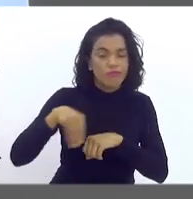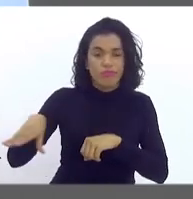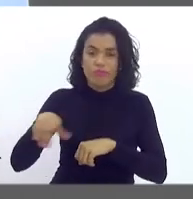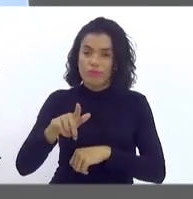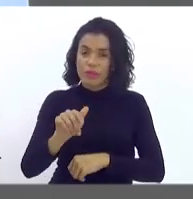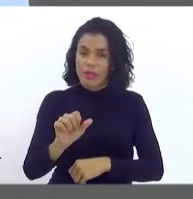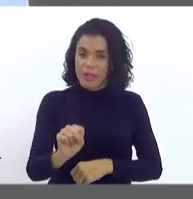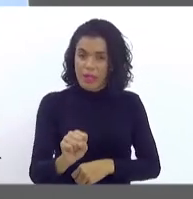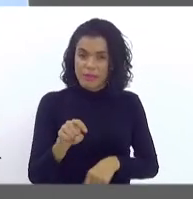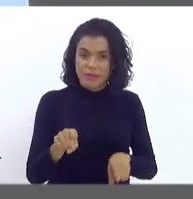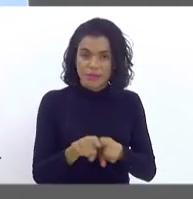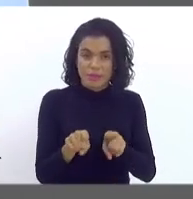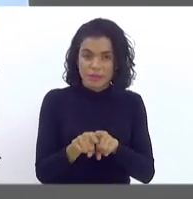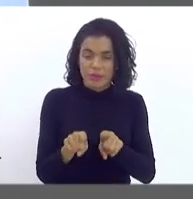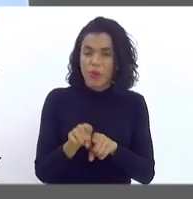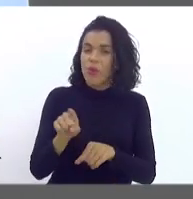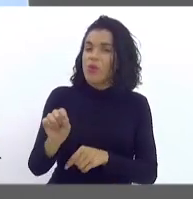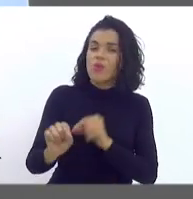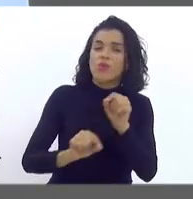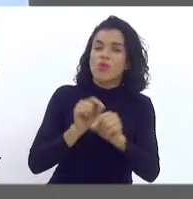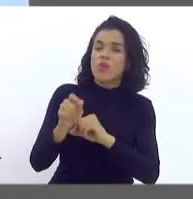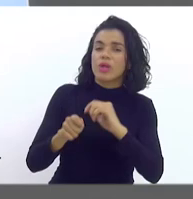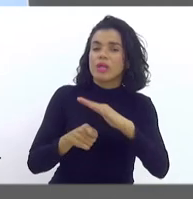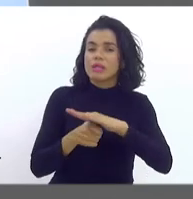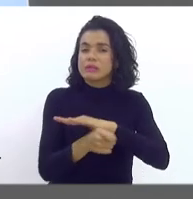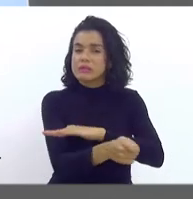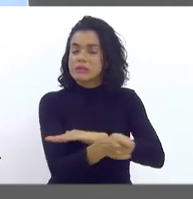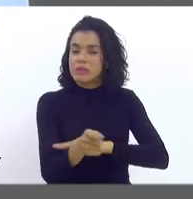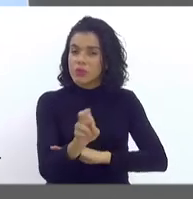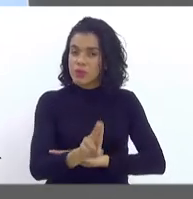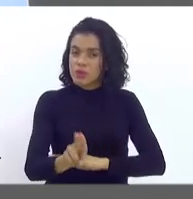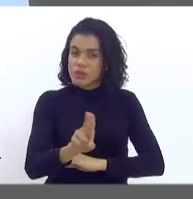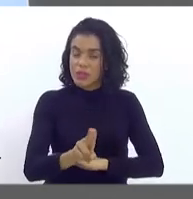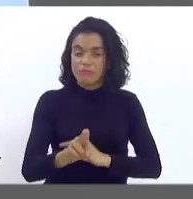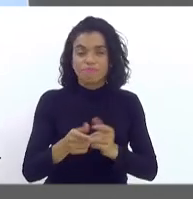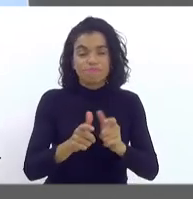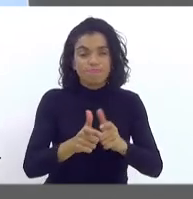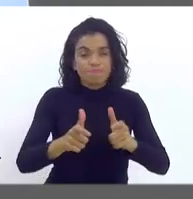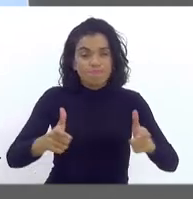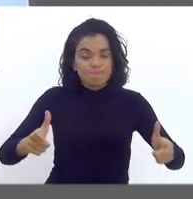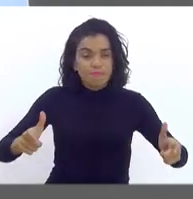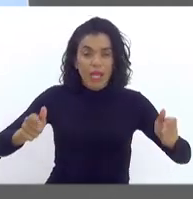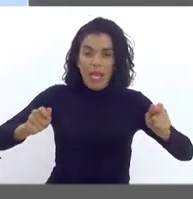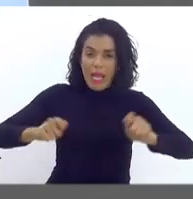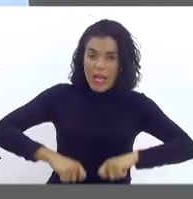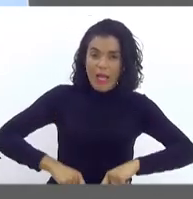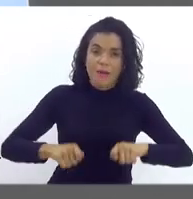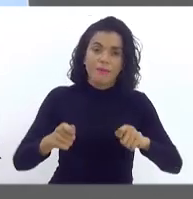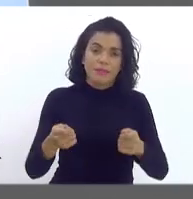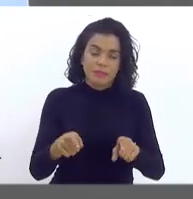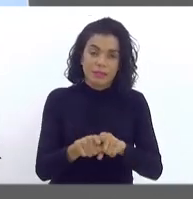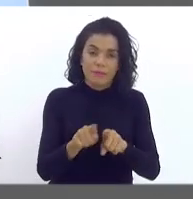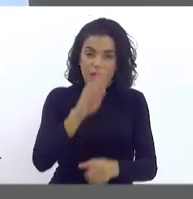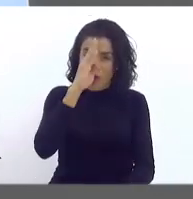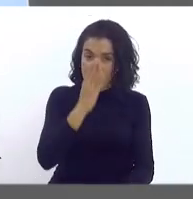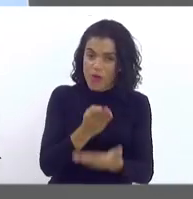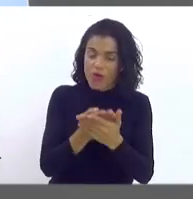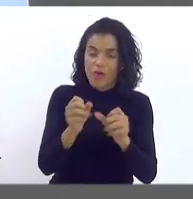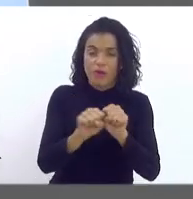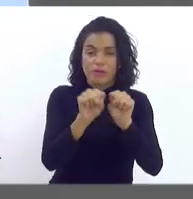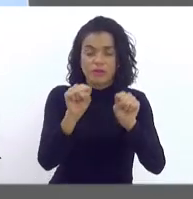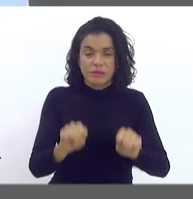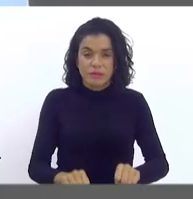E também o que esse investimento ele é utilizado? Para um aumento da capacidade e a confiabilidade do